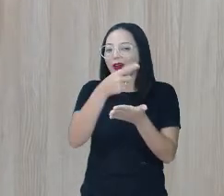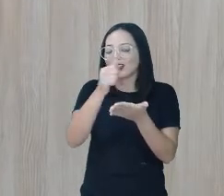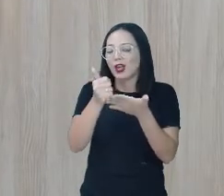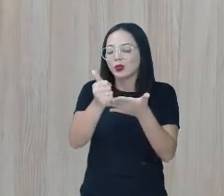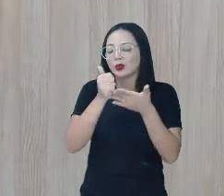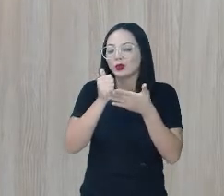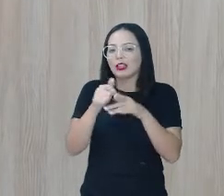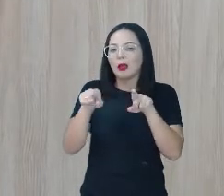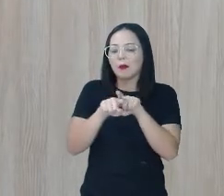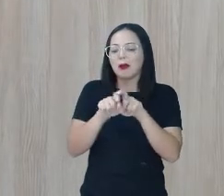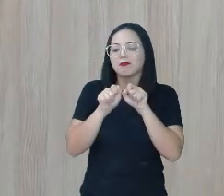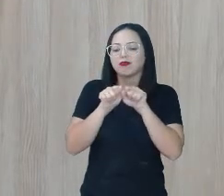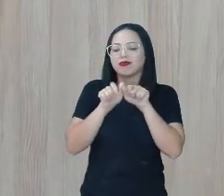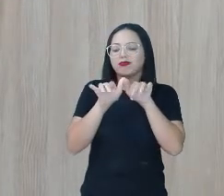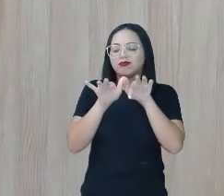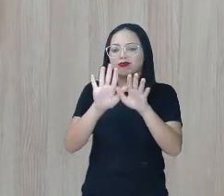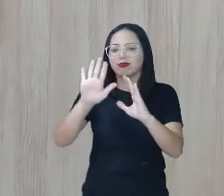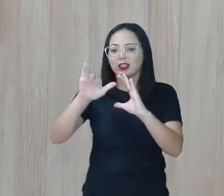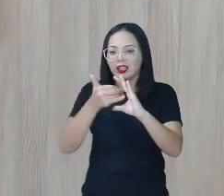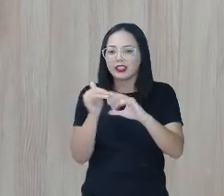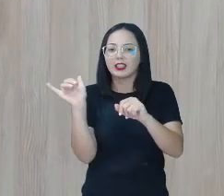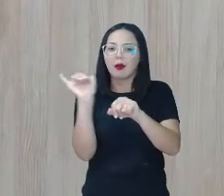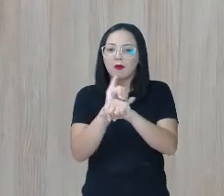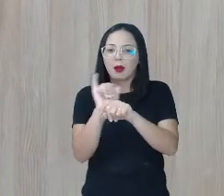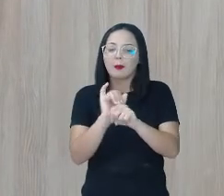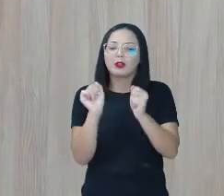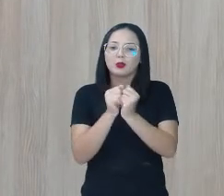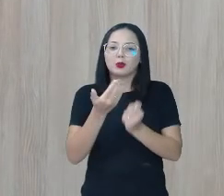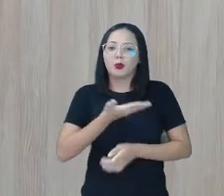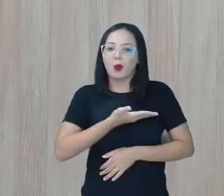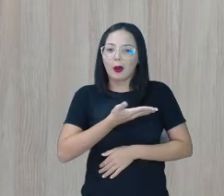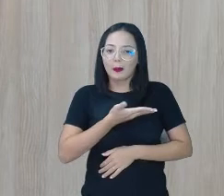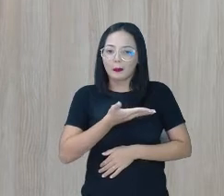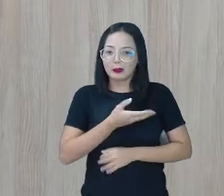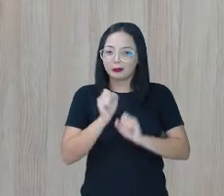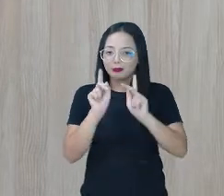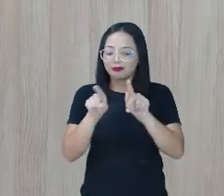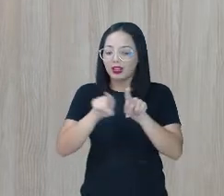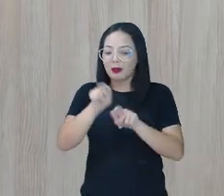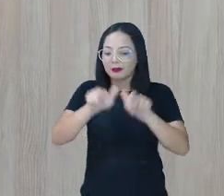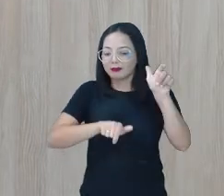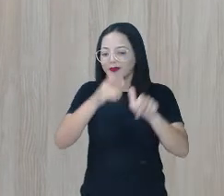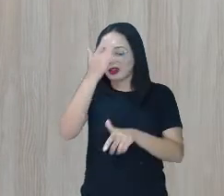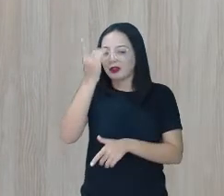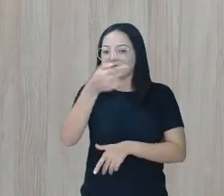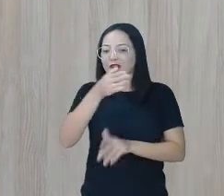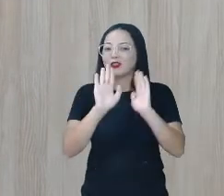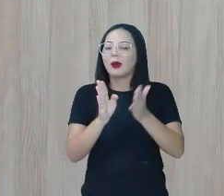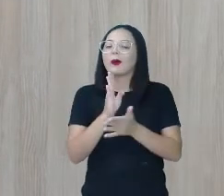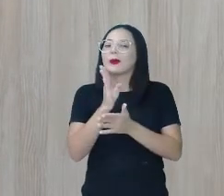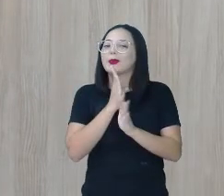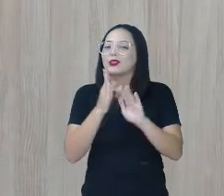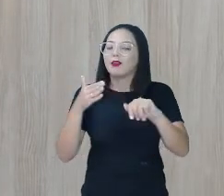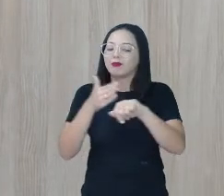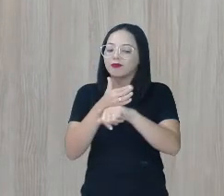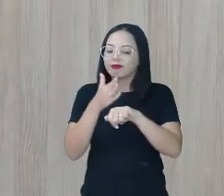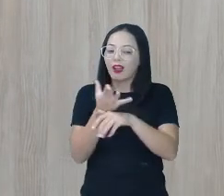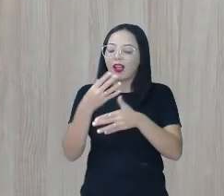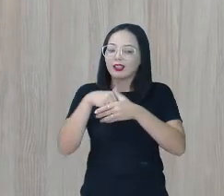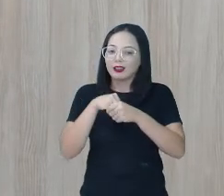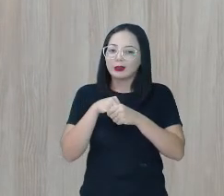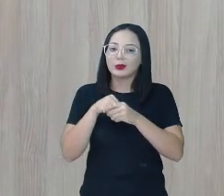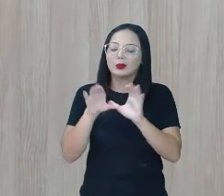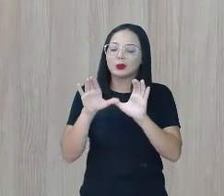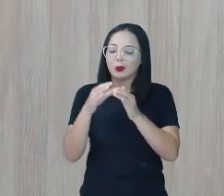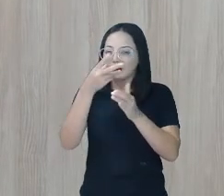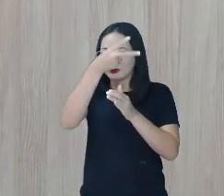aí, compartilhe o nosso canal com o seu coleguinha de classe, com o pessoal que você conhece aí, que faz parte da rede